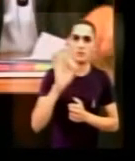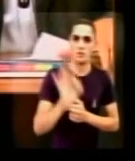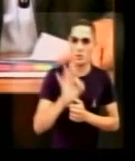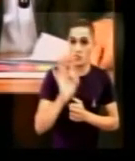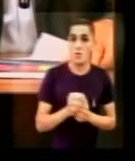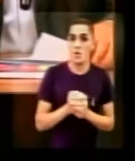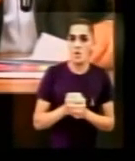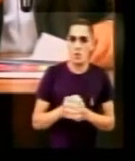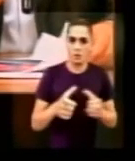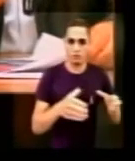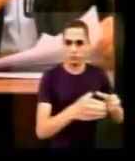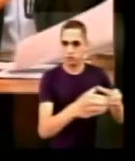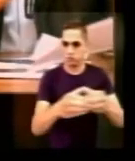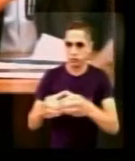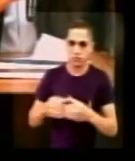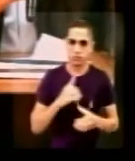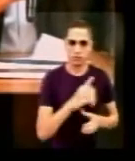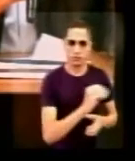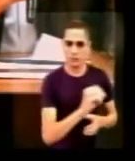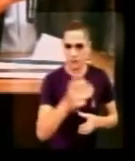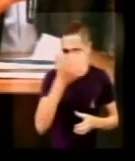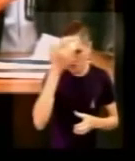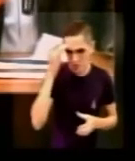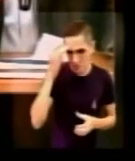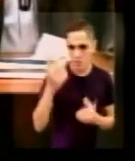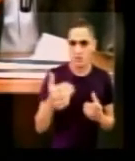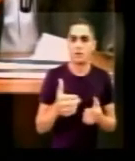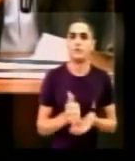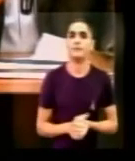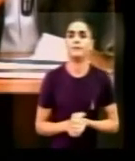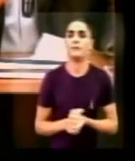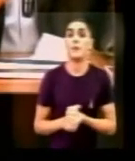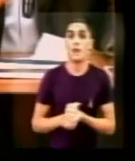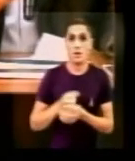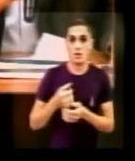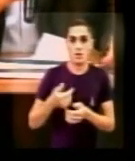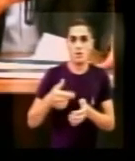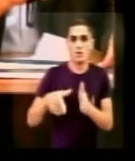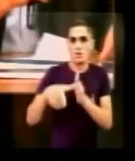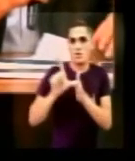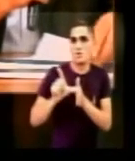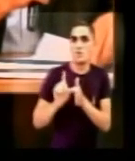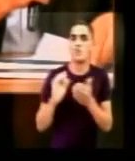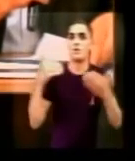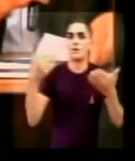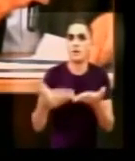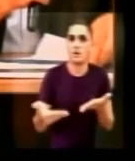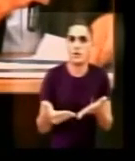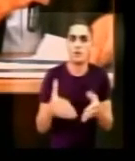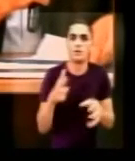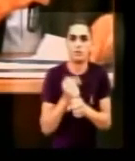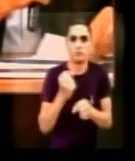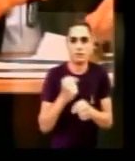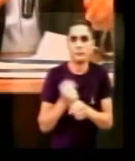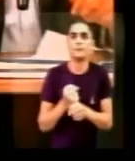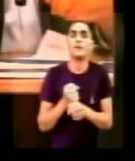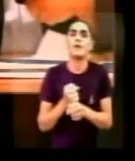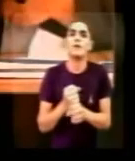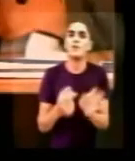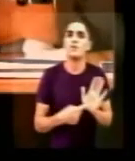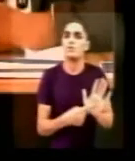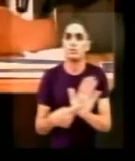5.163 casos por 100 mil habitantes. De ontem para hoje, nós tivemos os resultados